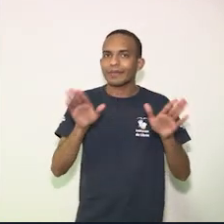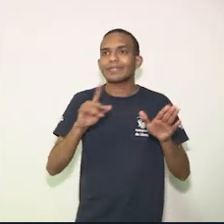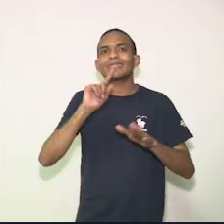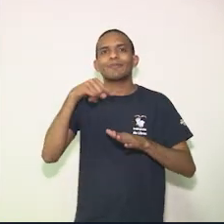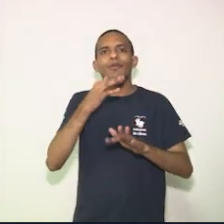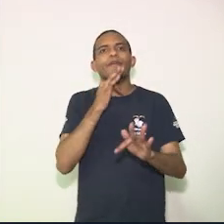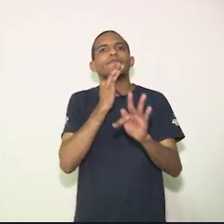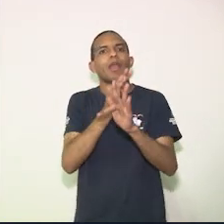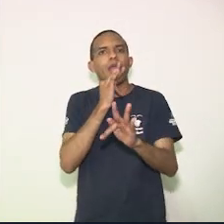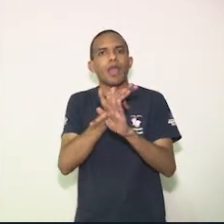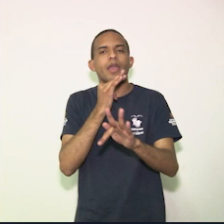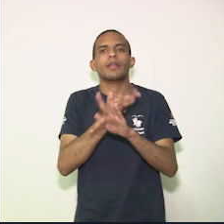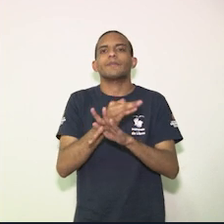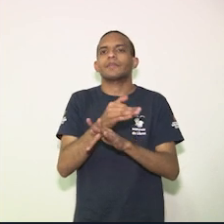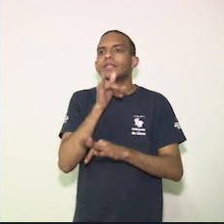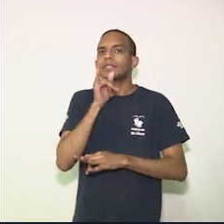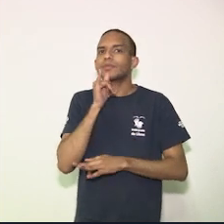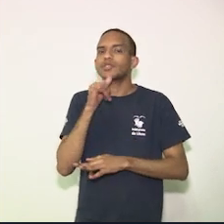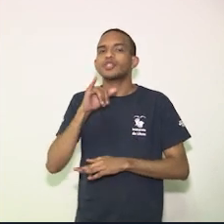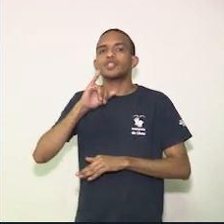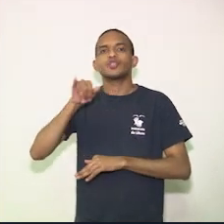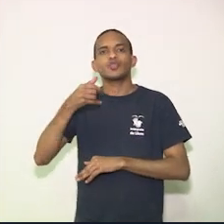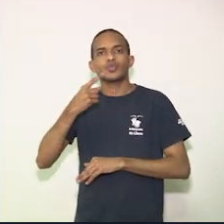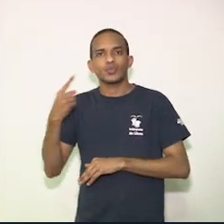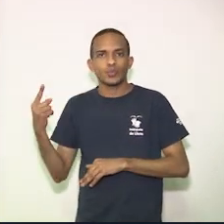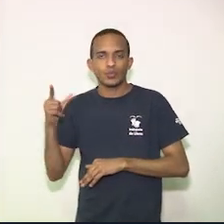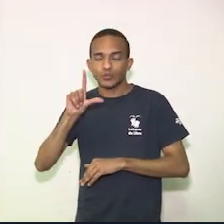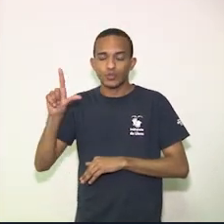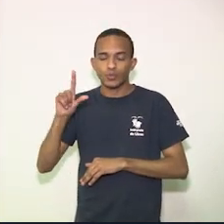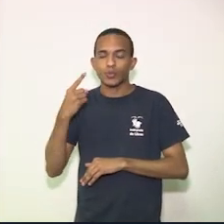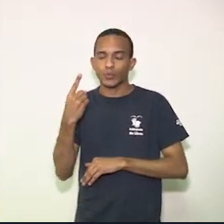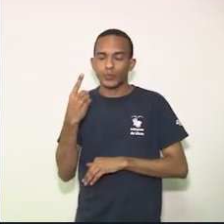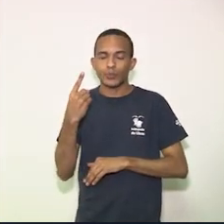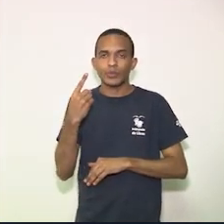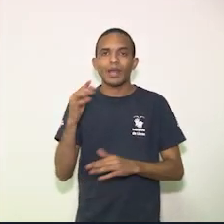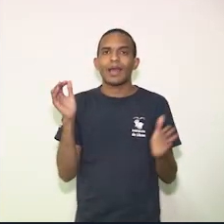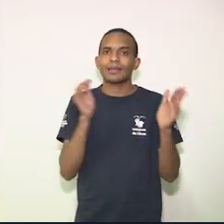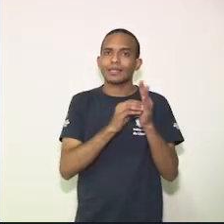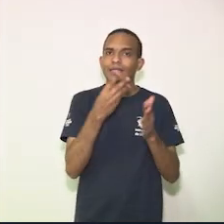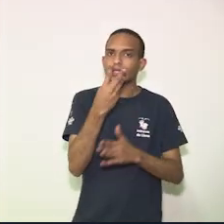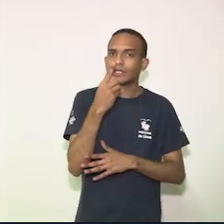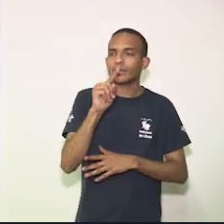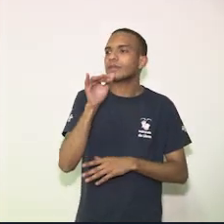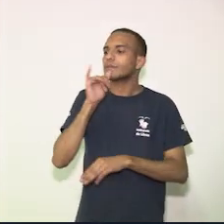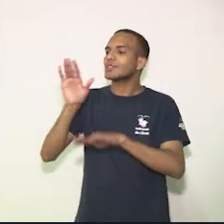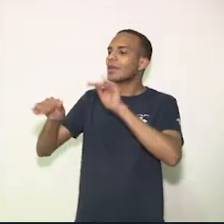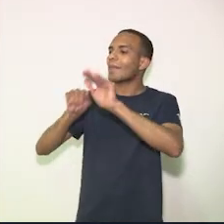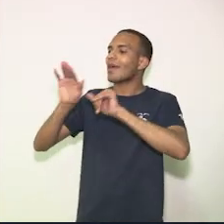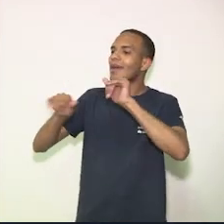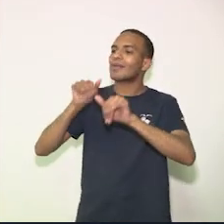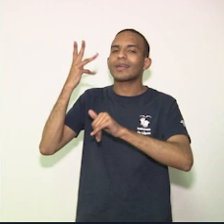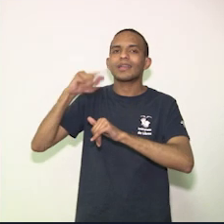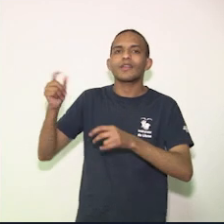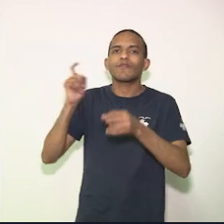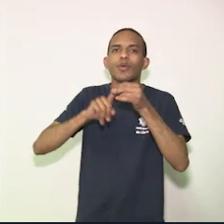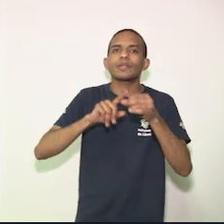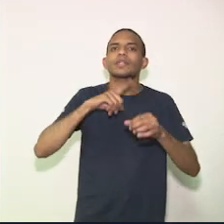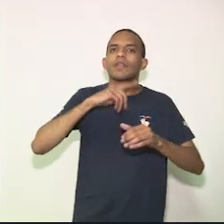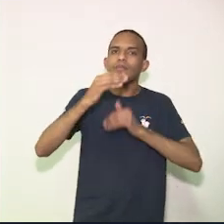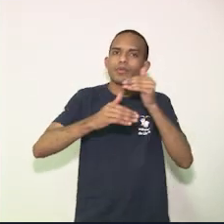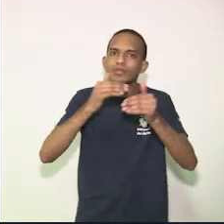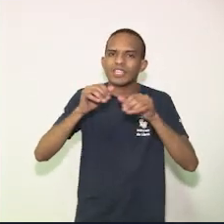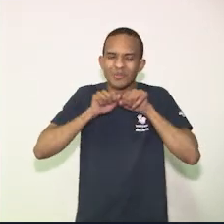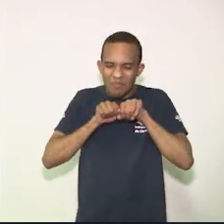deu-se férias escolares de 1/7 a 8/9, ou seja, chamaram as crianças para as aulas, houve o processo